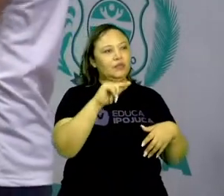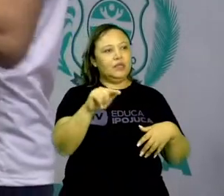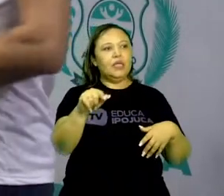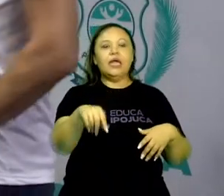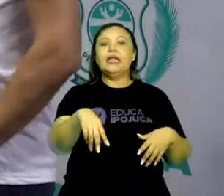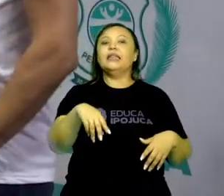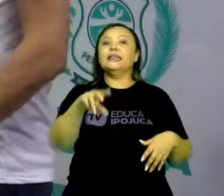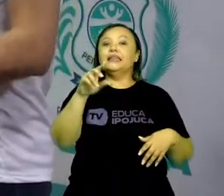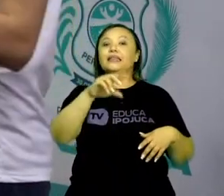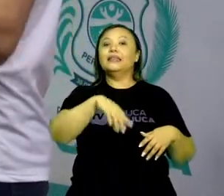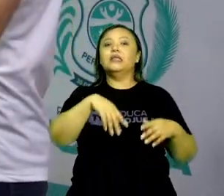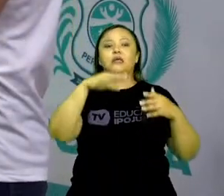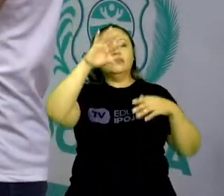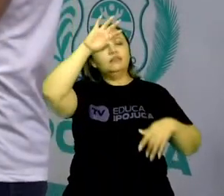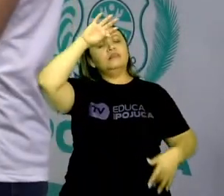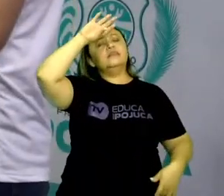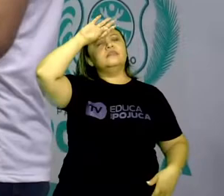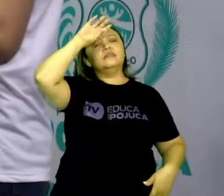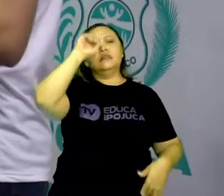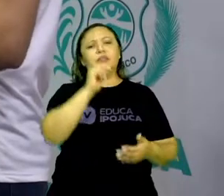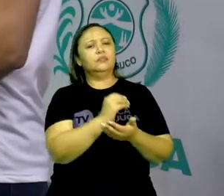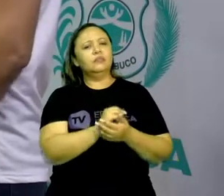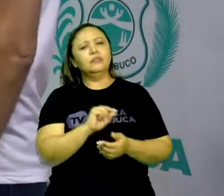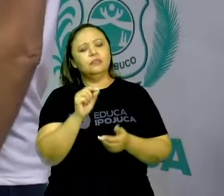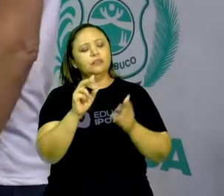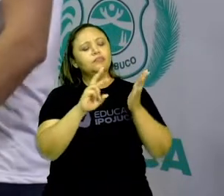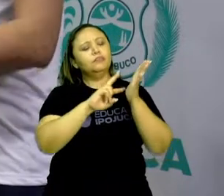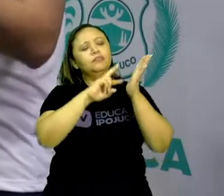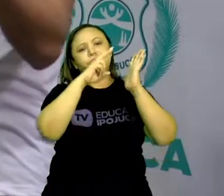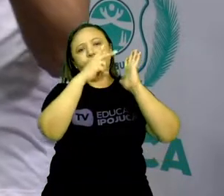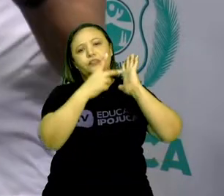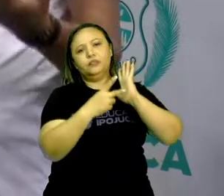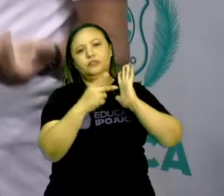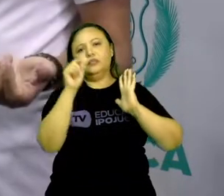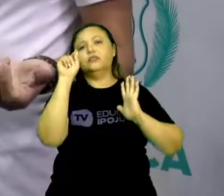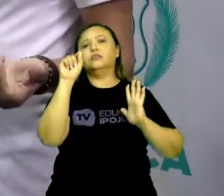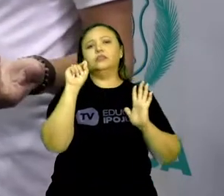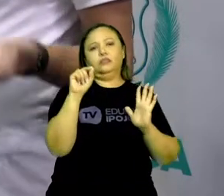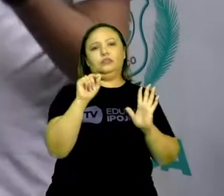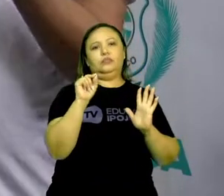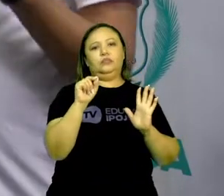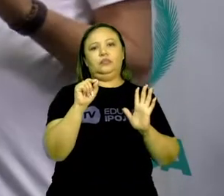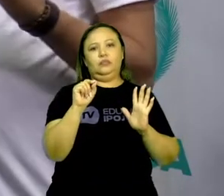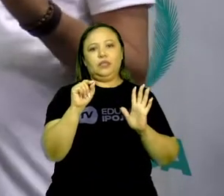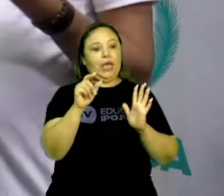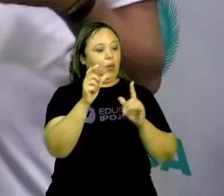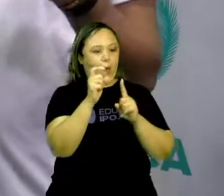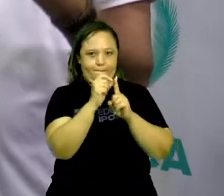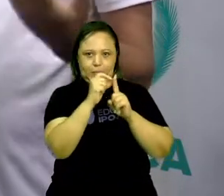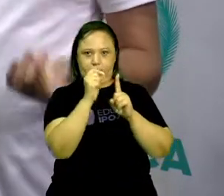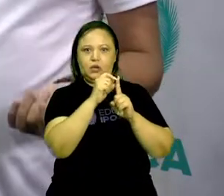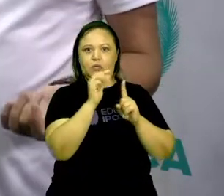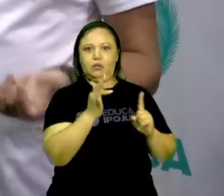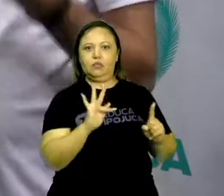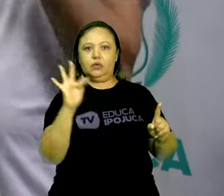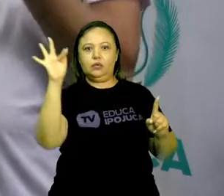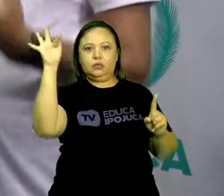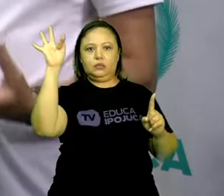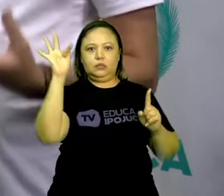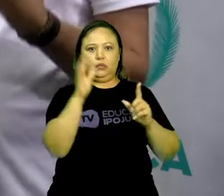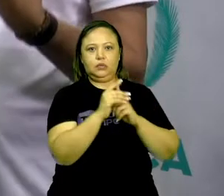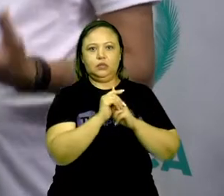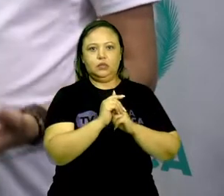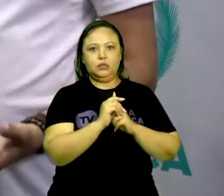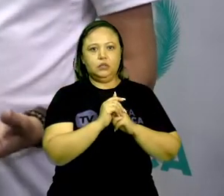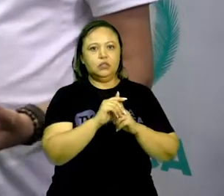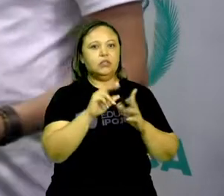palavra melodrama é originária do francês mélodrame. Gostaram do francês? Mélodrame. Tem que fazer esse